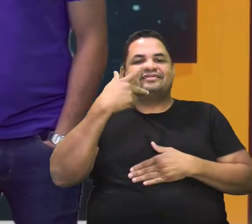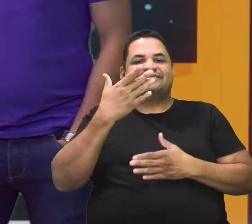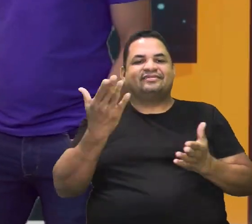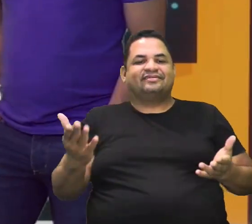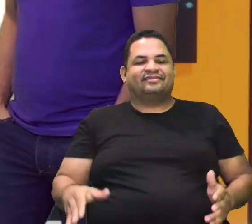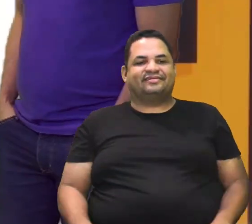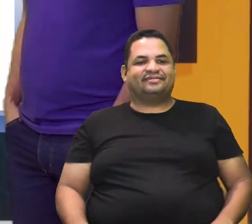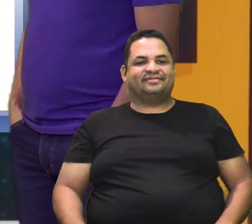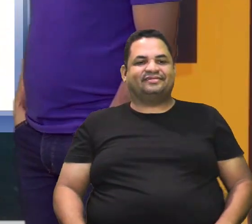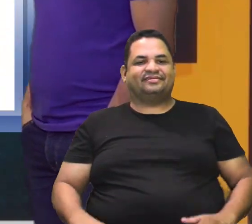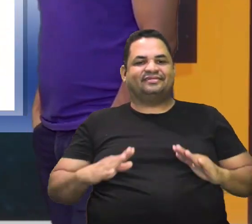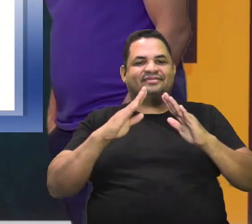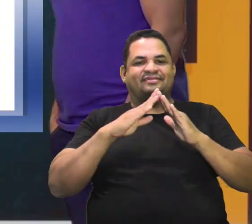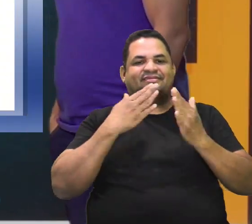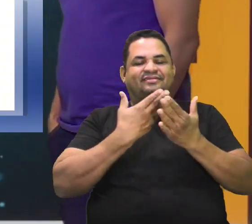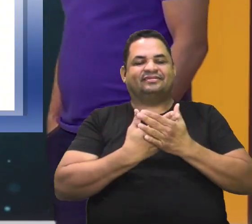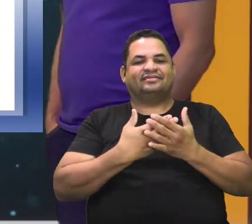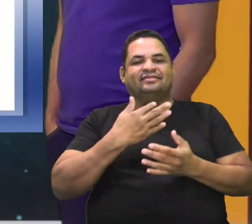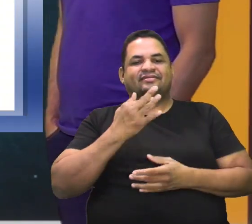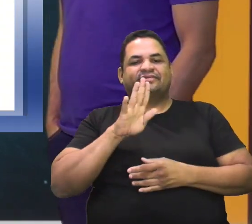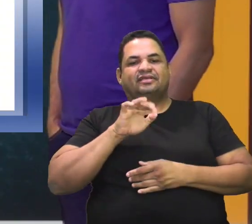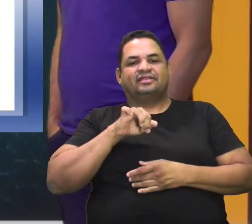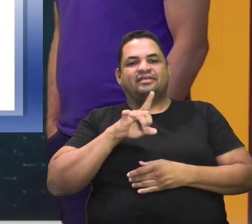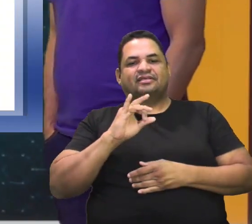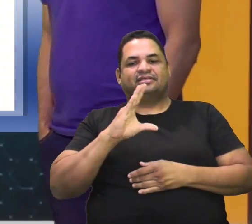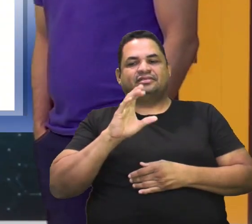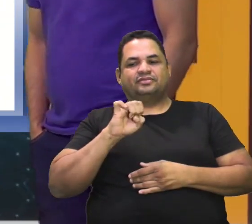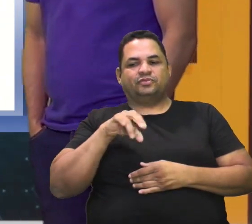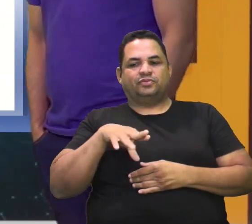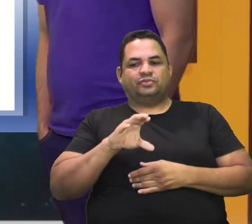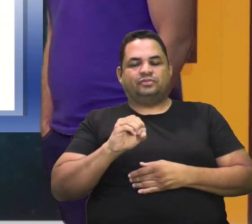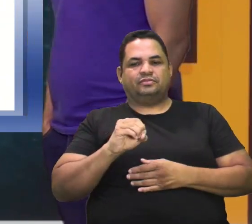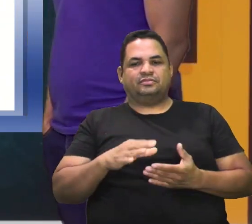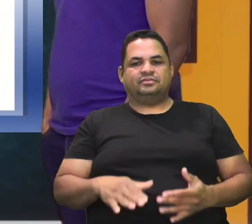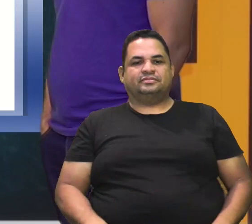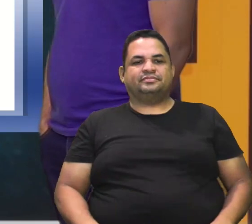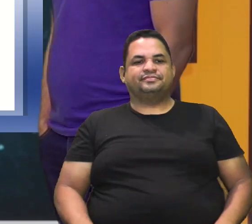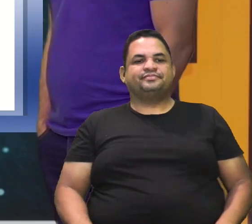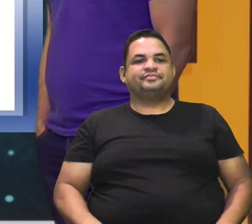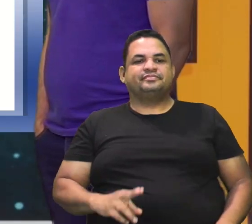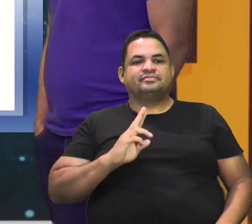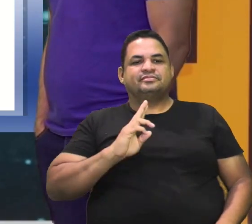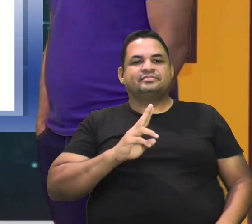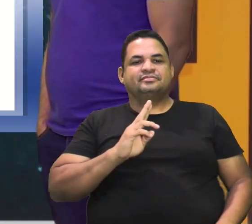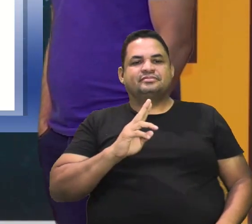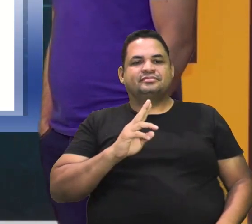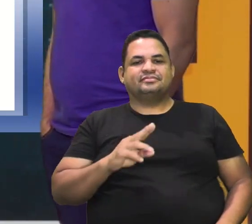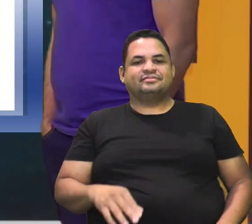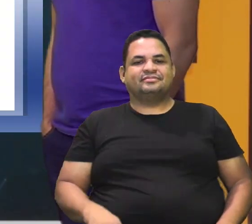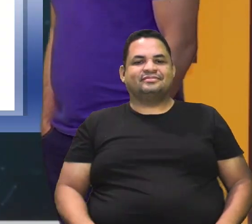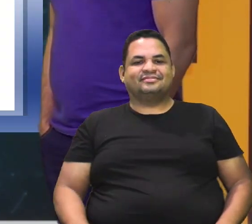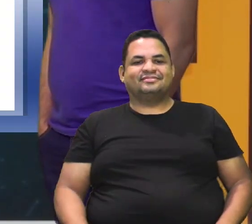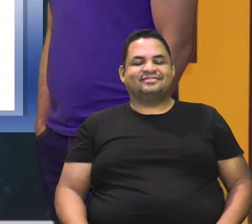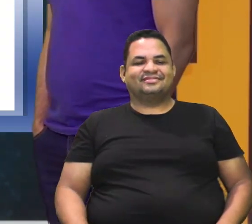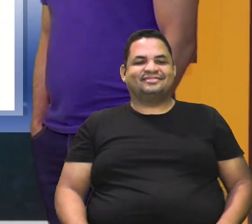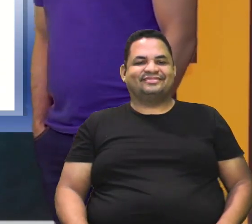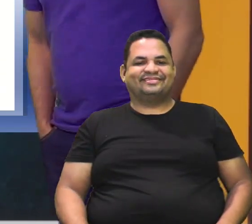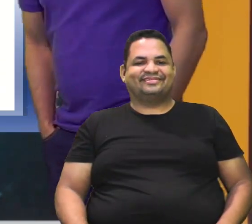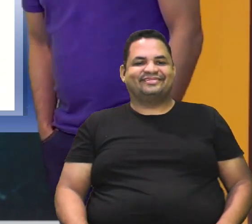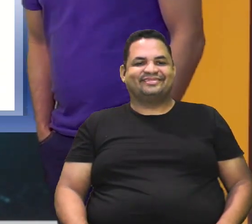pra vocês. A escola é a Fernando Sabino. Só que a gente sempre diz que é Fernando Sabido,